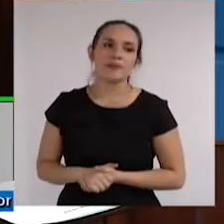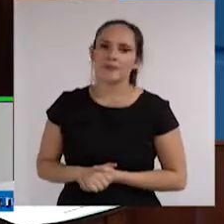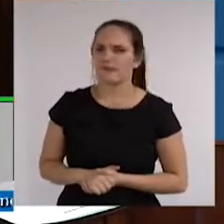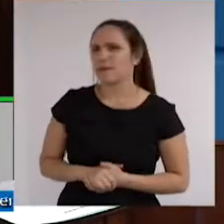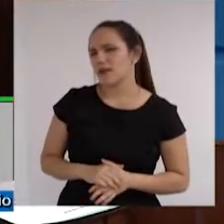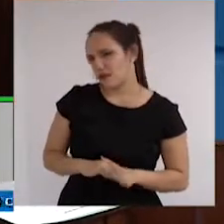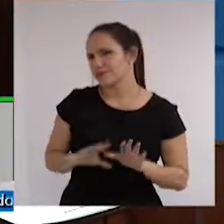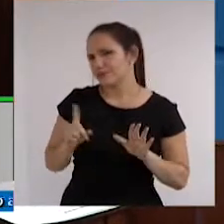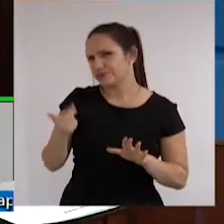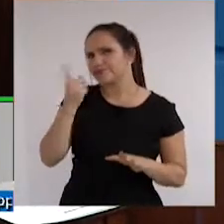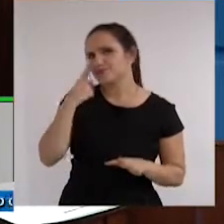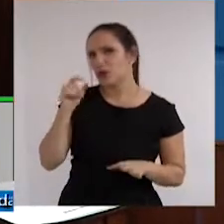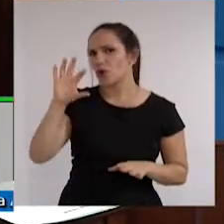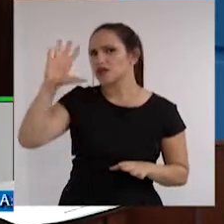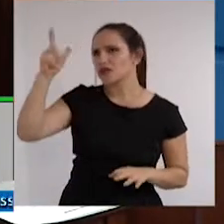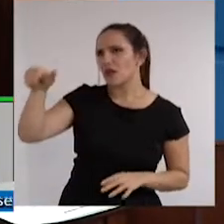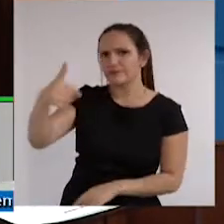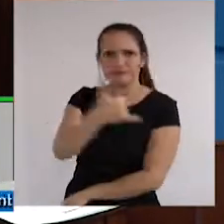àquela situação